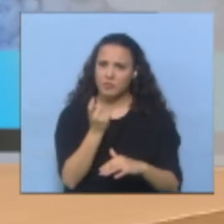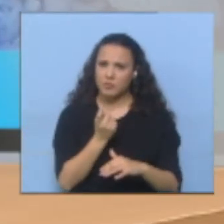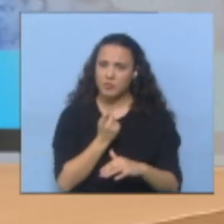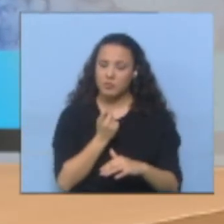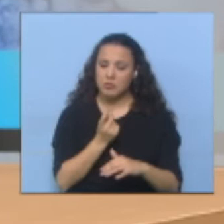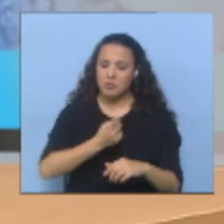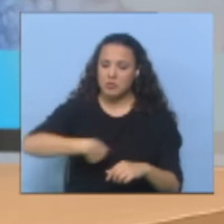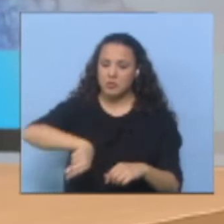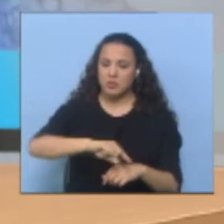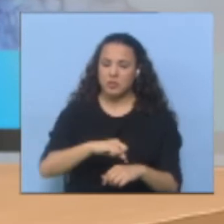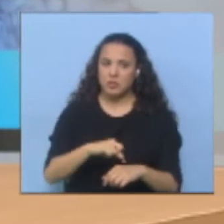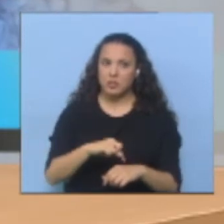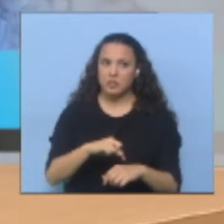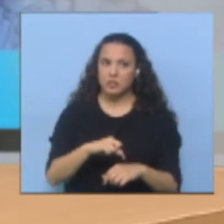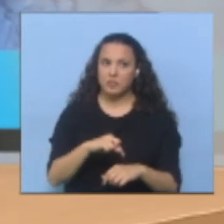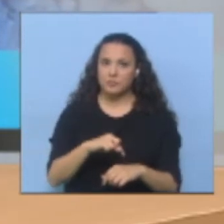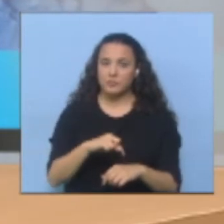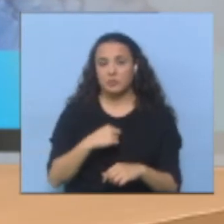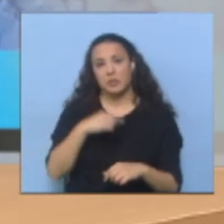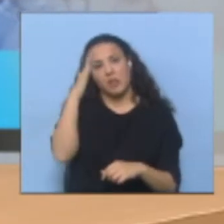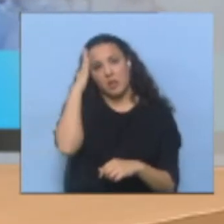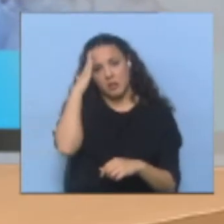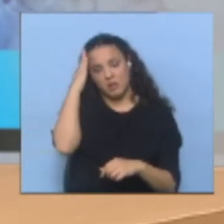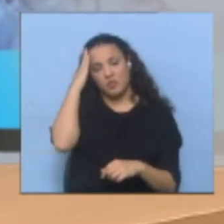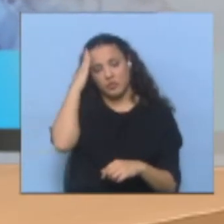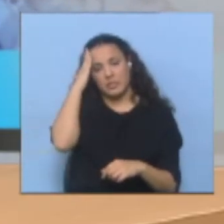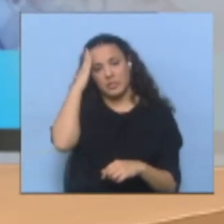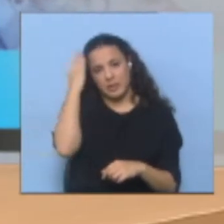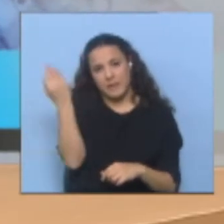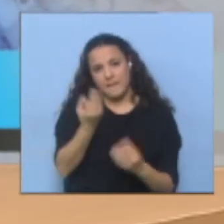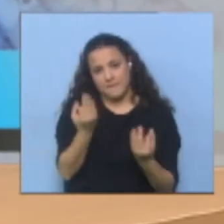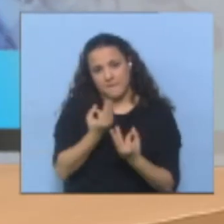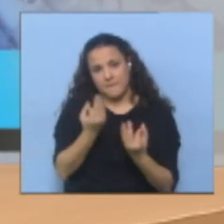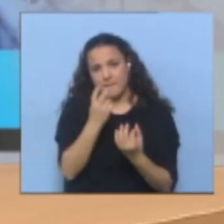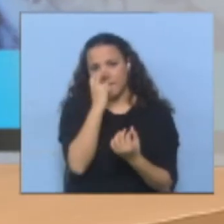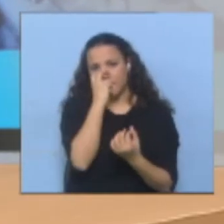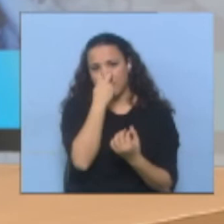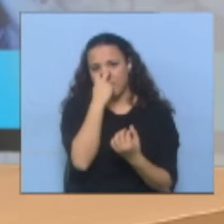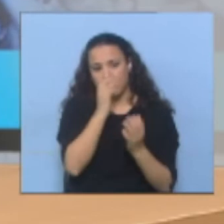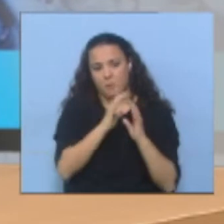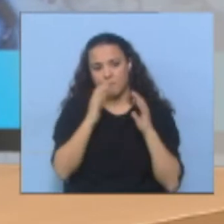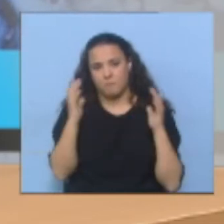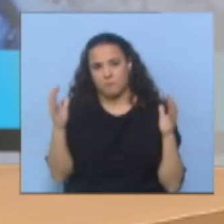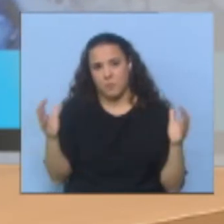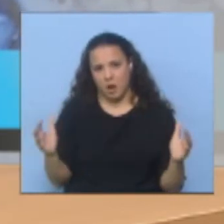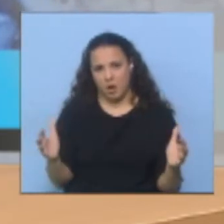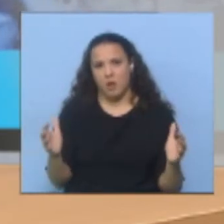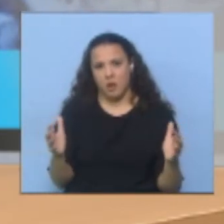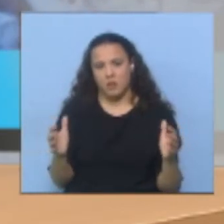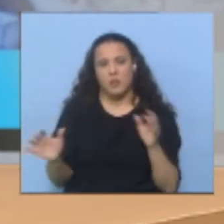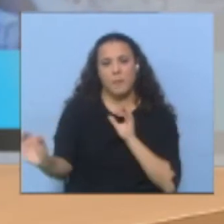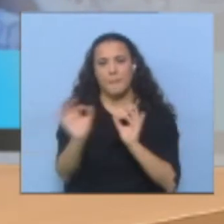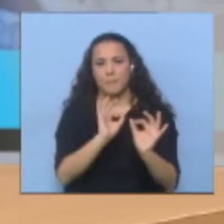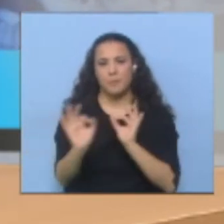Há uma curiosidade, temos consciência e que há uma curiosidade enorme sobre o que está a ser preparado em termos